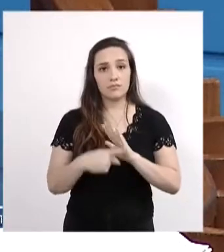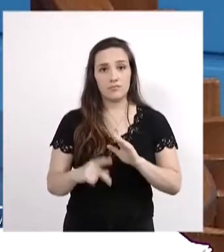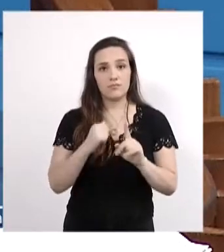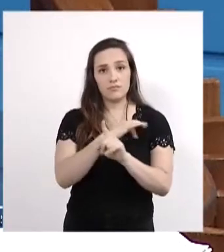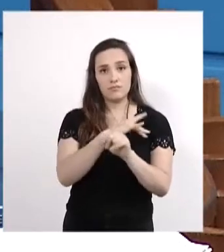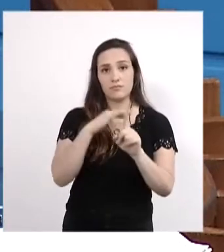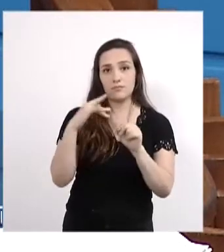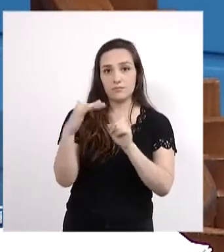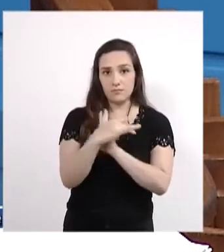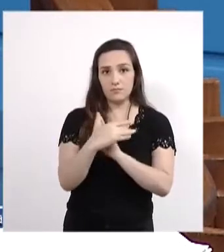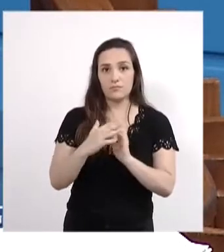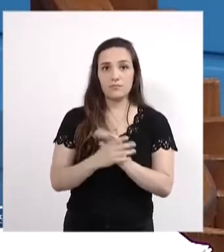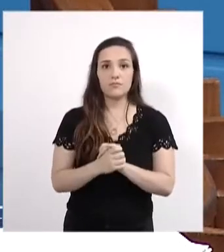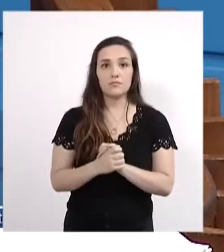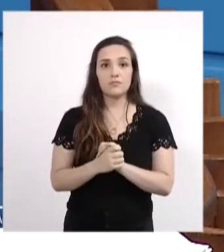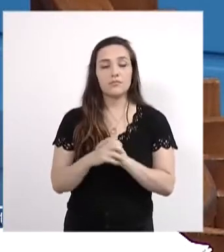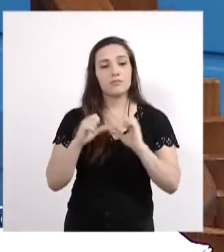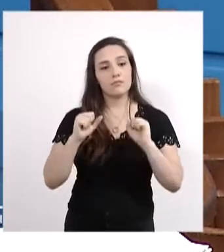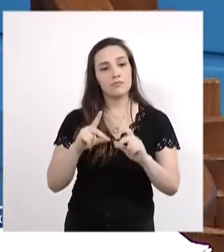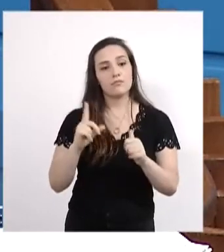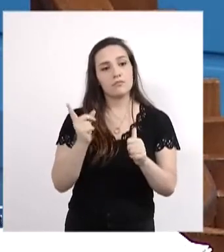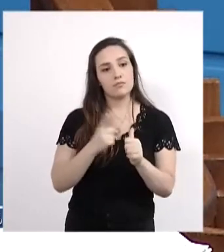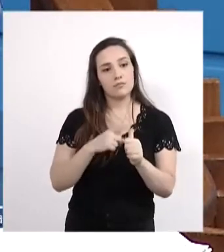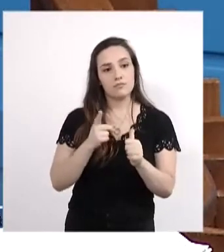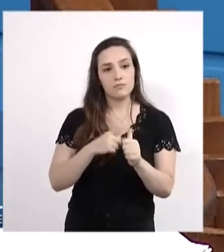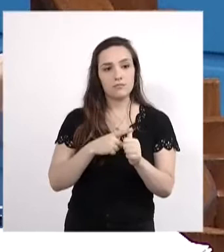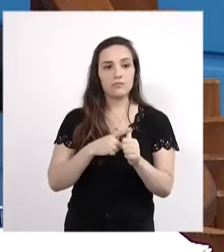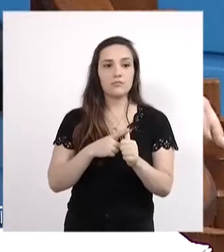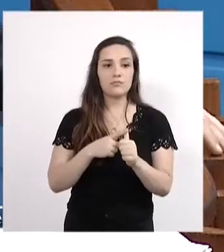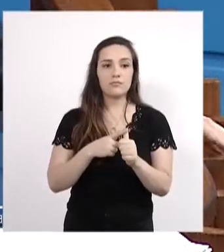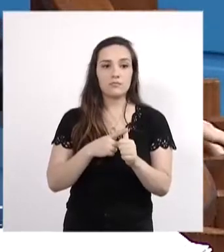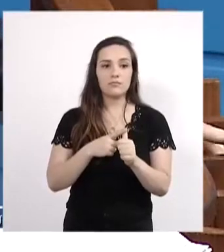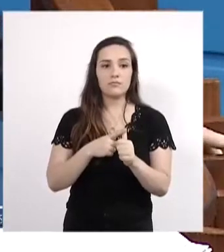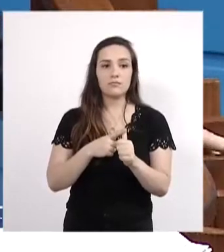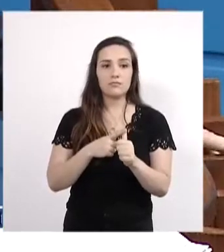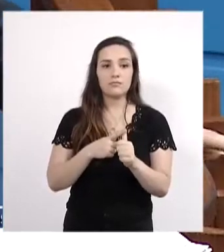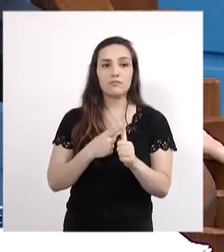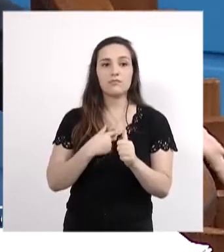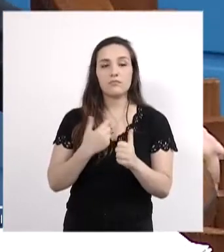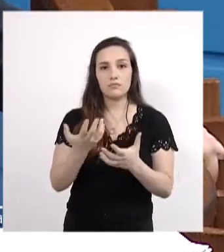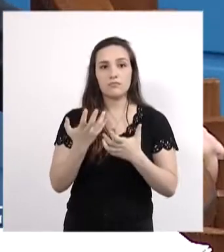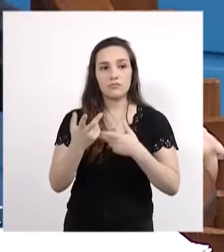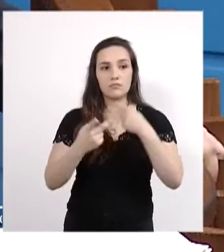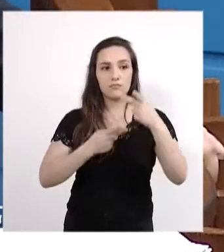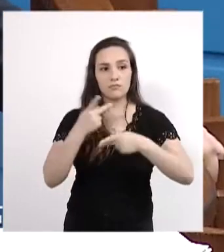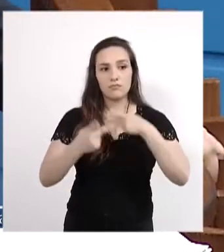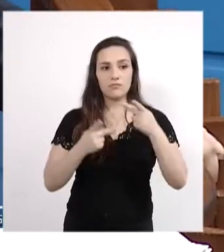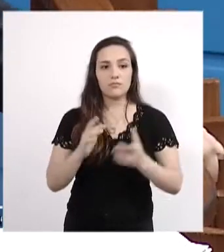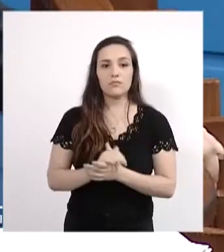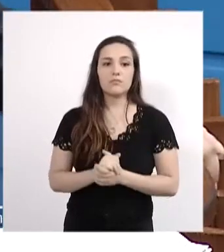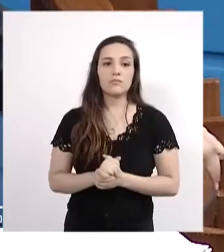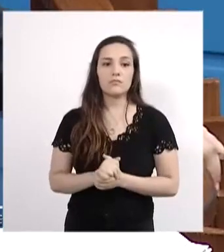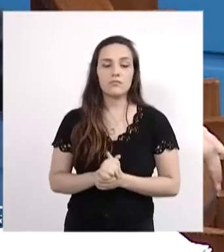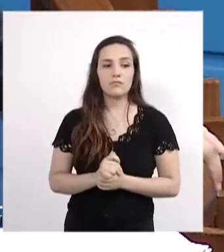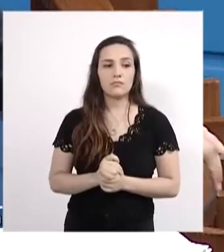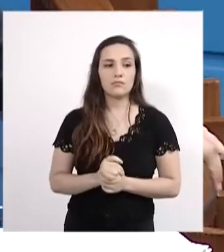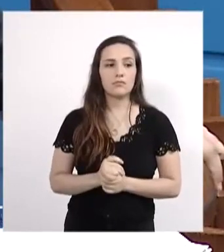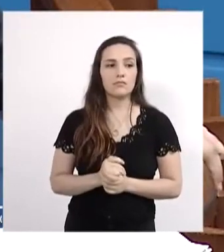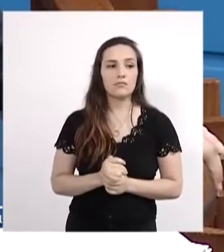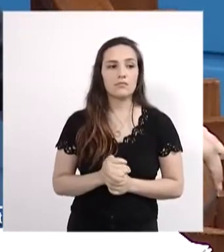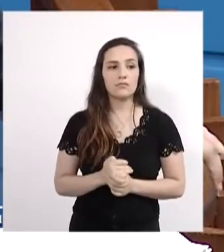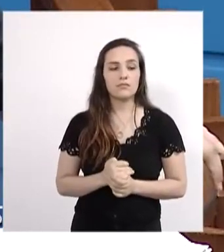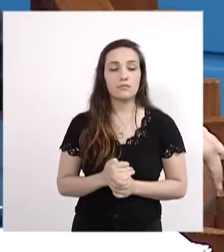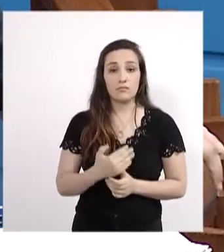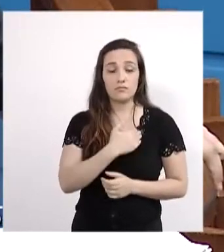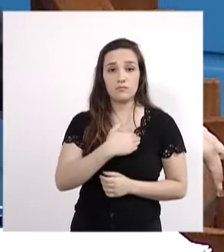ambiente. A primeira questão que eu gostaria de apontar aqui é que o governo